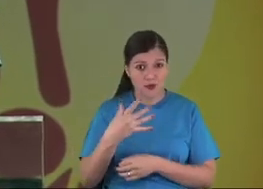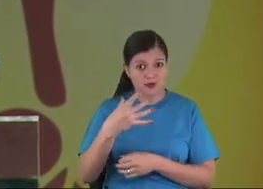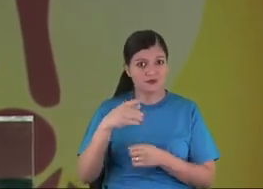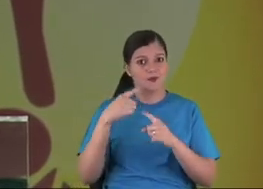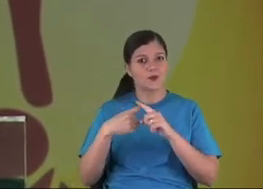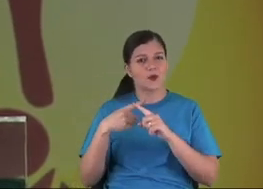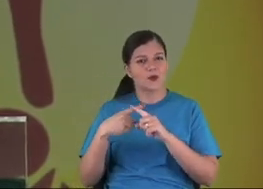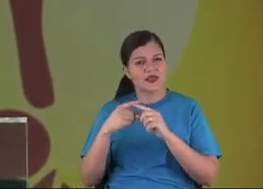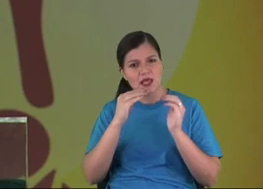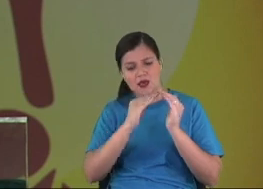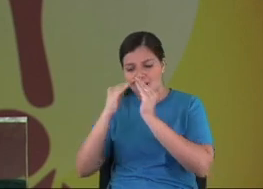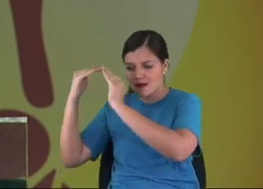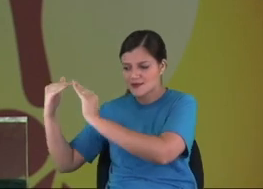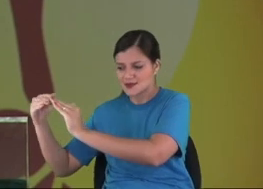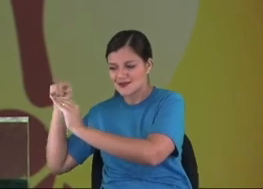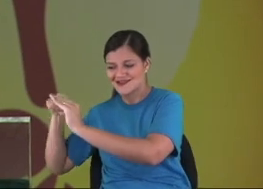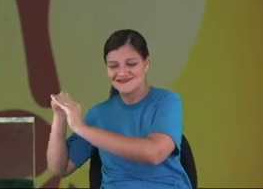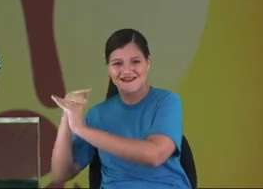naquele ambiente